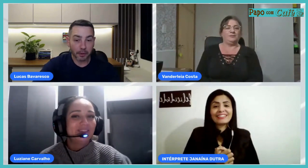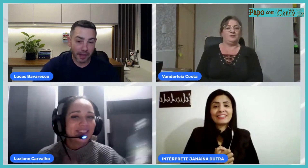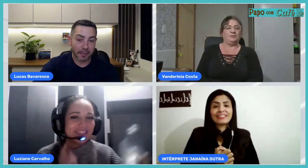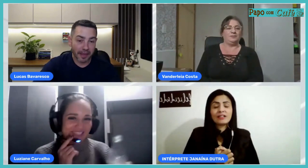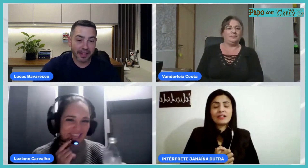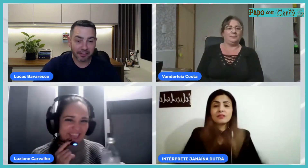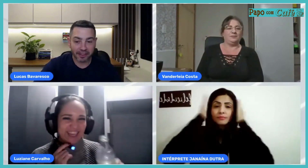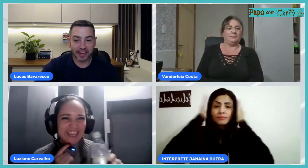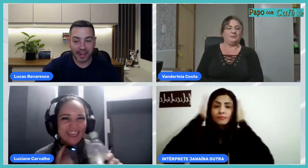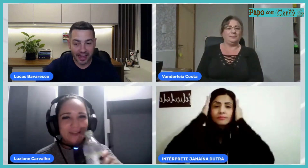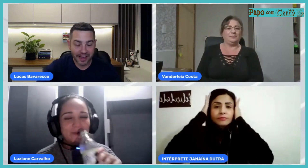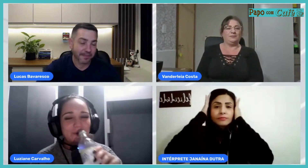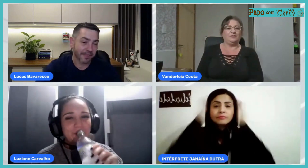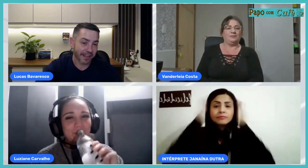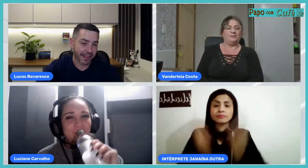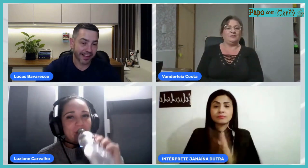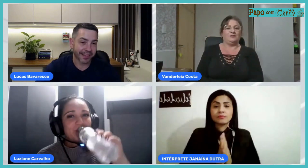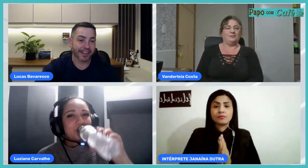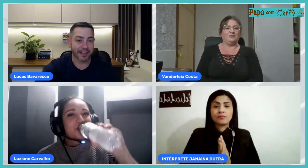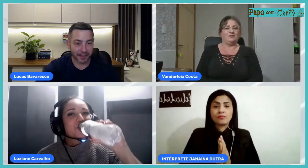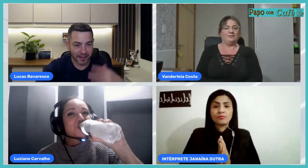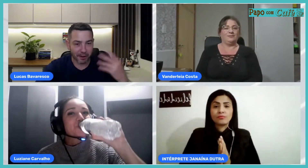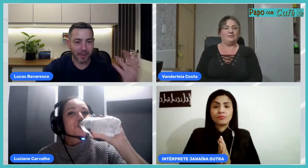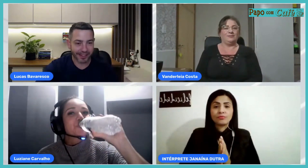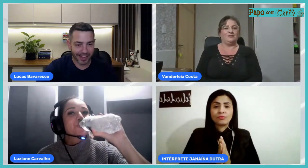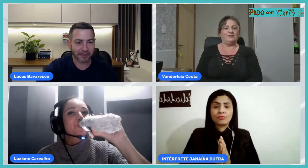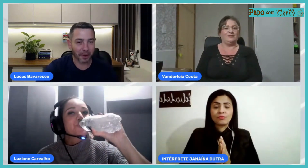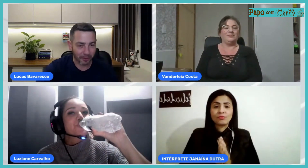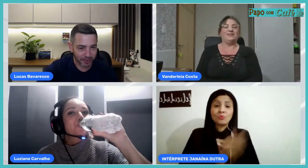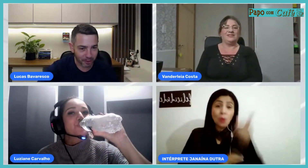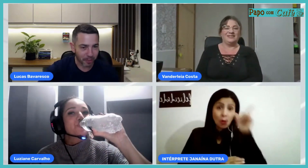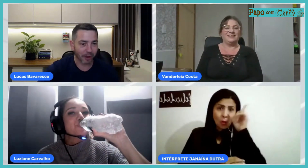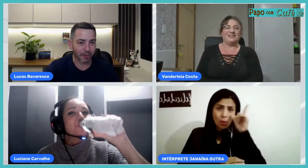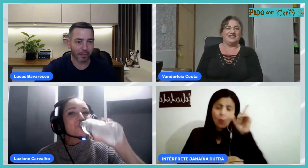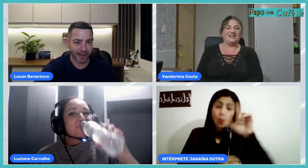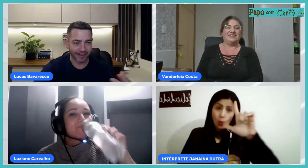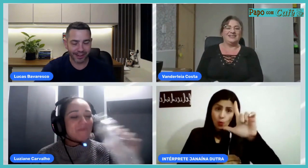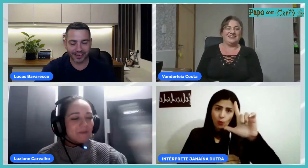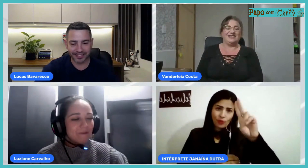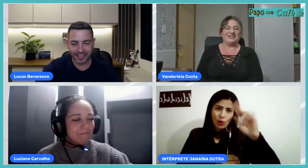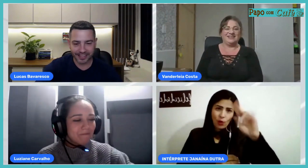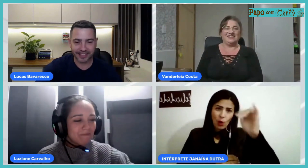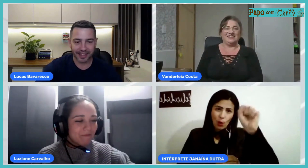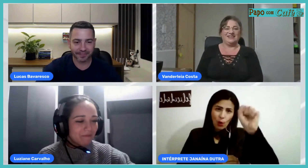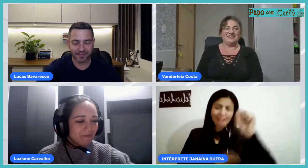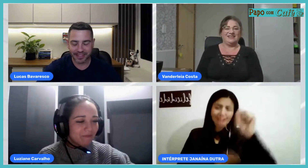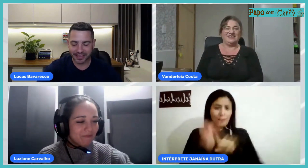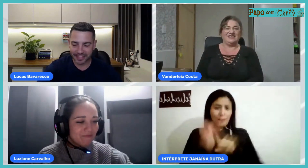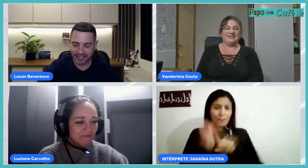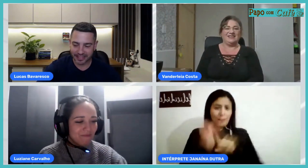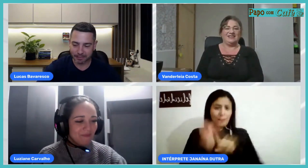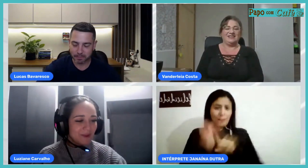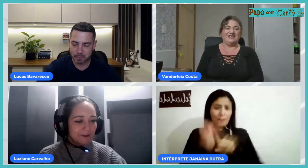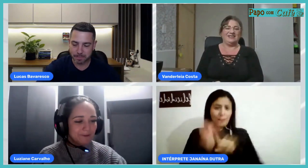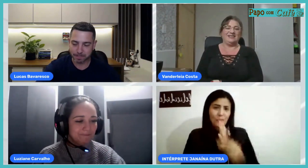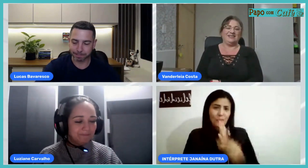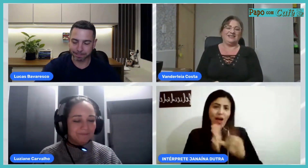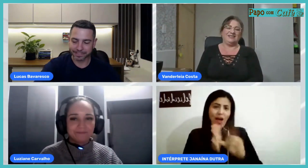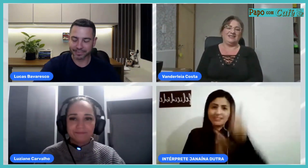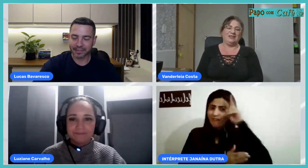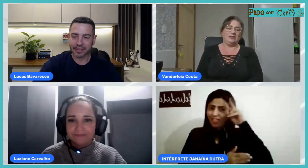Manda. Primeiro que eu sabia que a Vanderleia, ela já tinha comentado algo sobre, acompanho ela nas redes, né? E